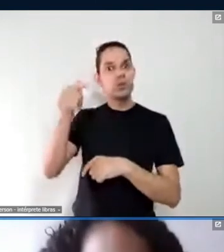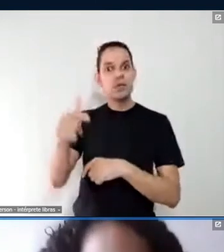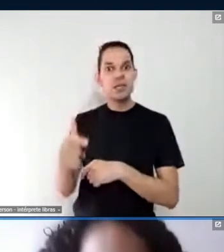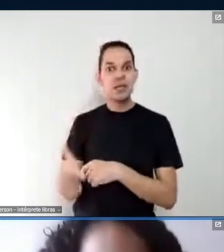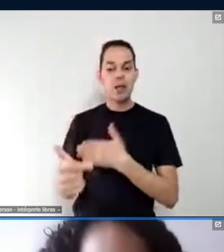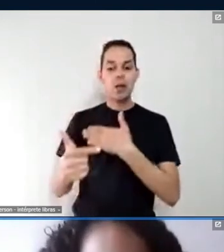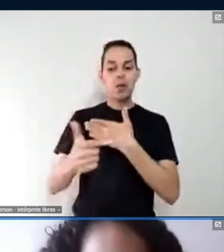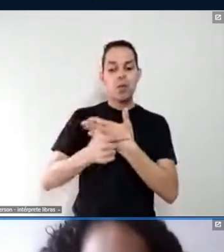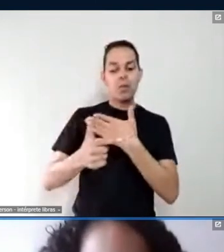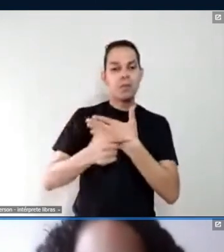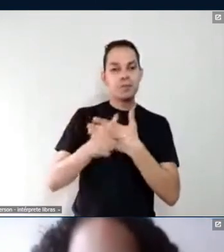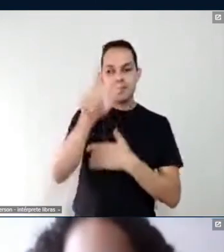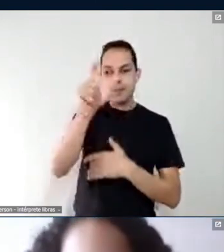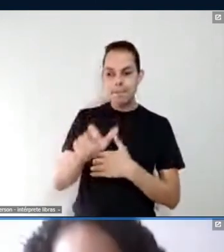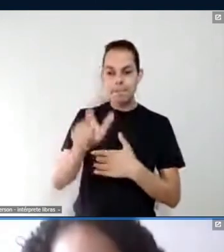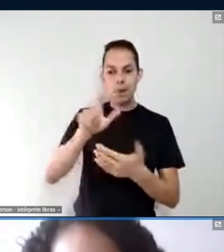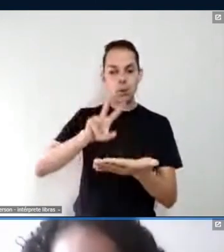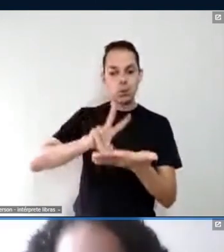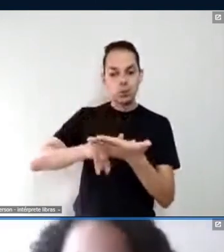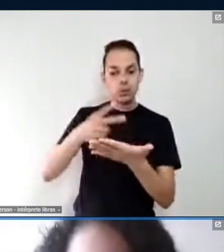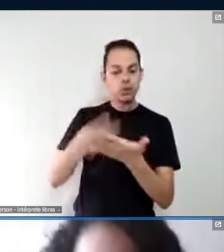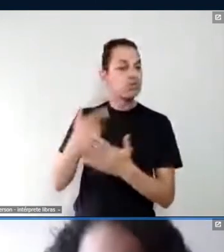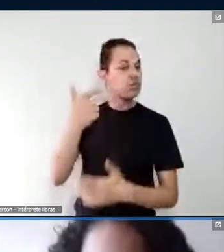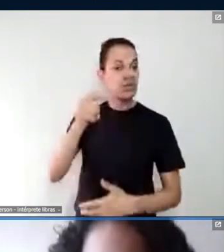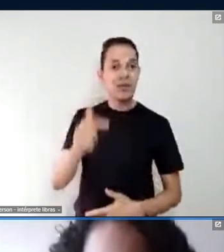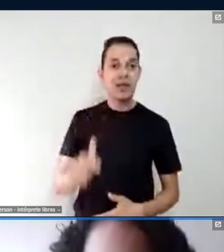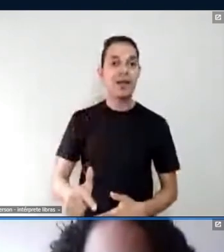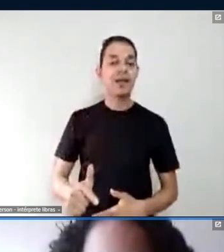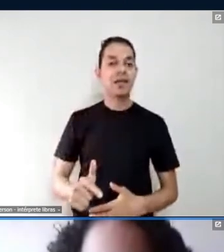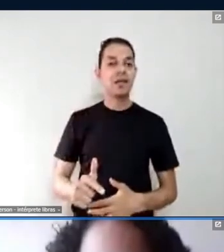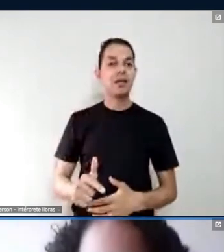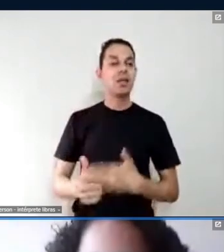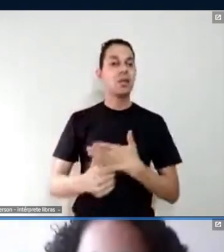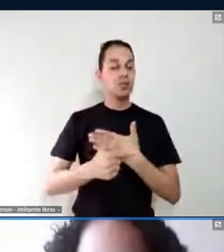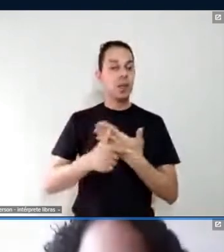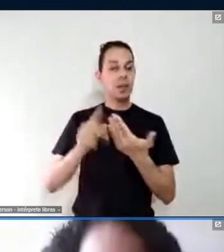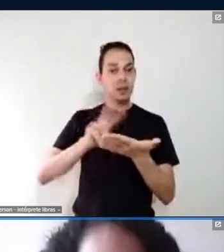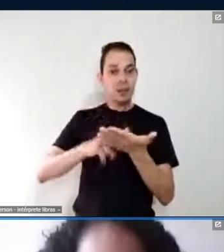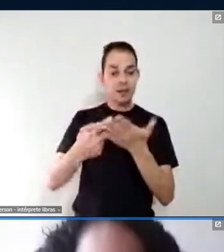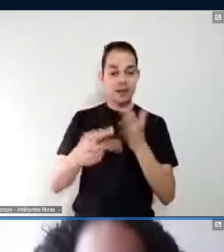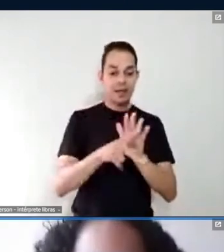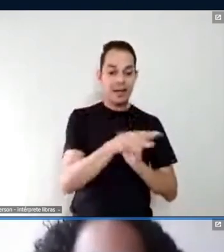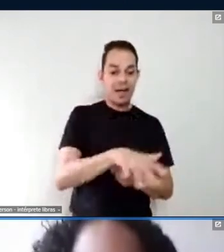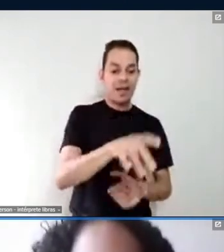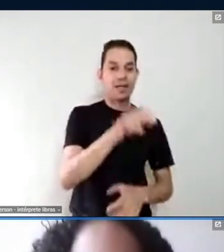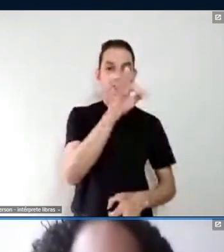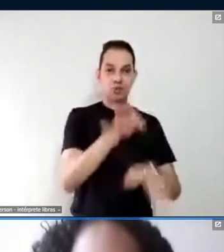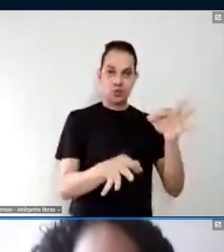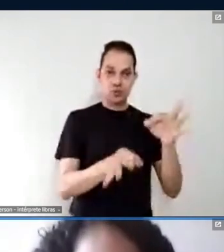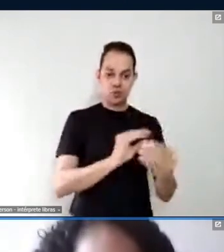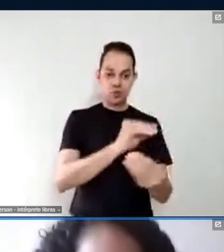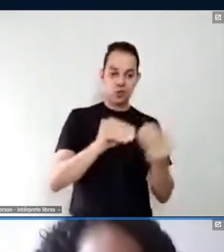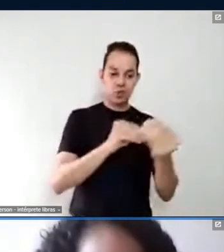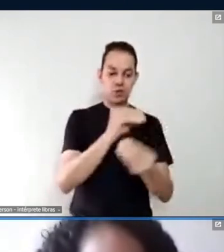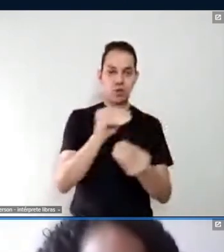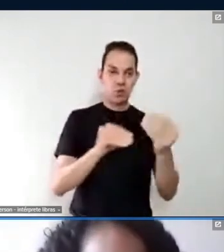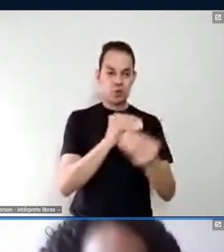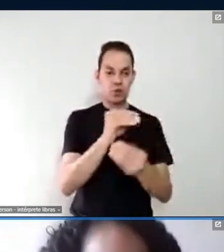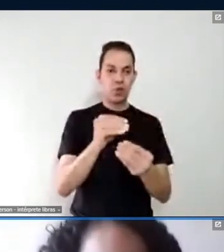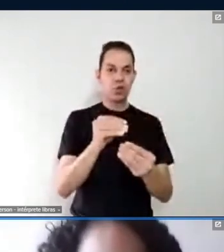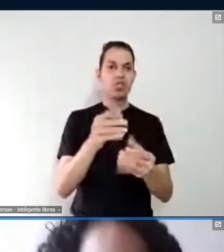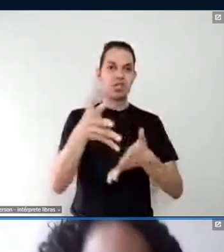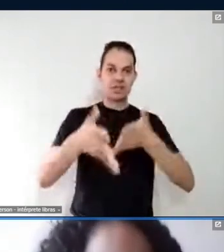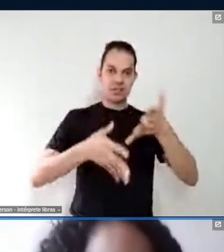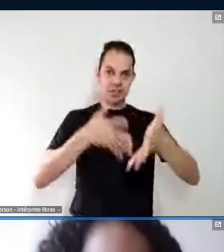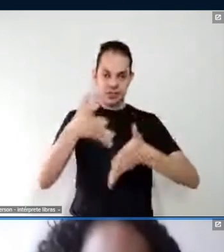do tradutor na área, no papel do tradutor na área jurídica envolvendo pares de línguas de sinais.